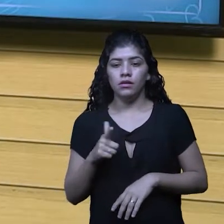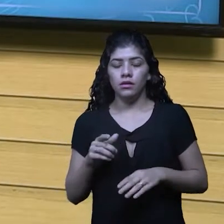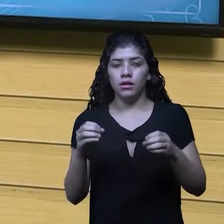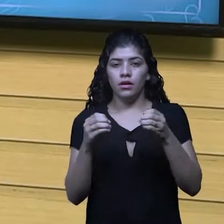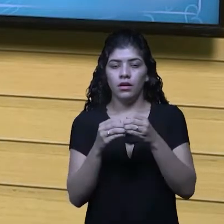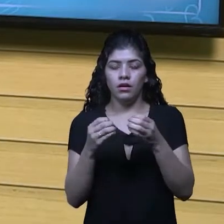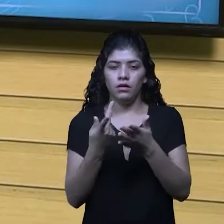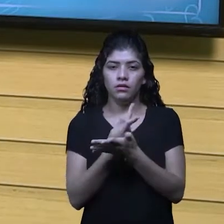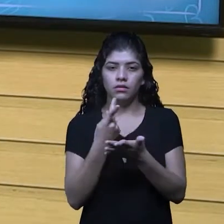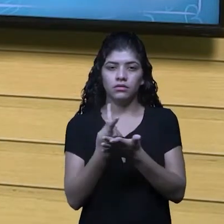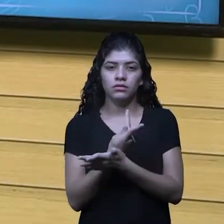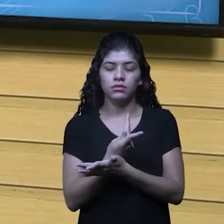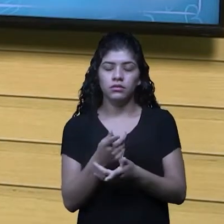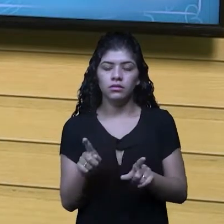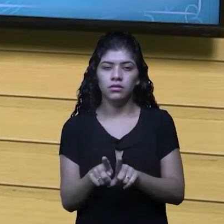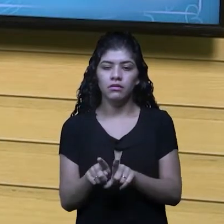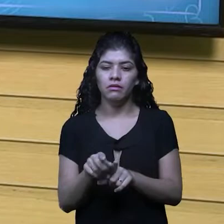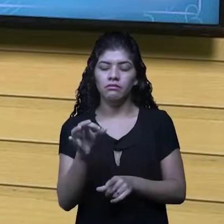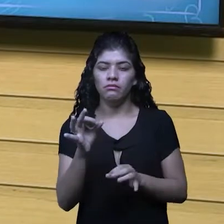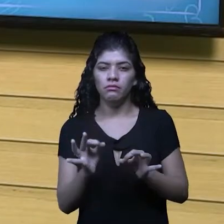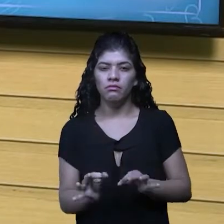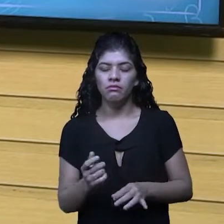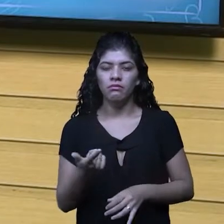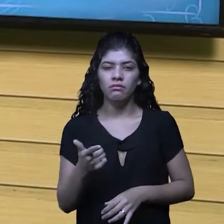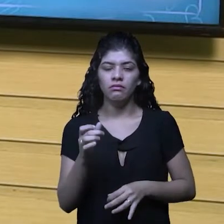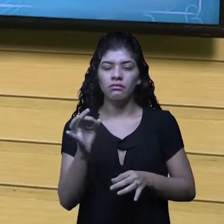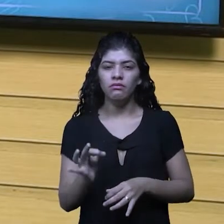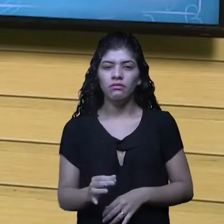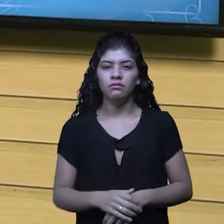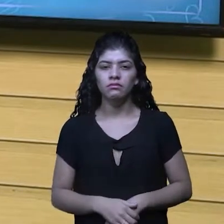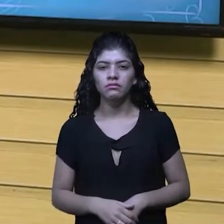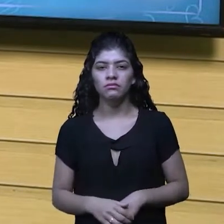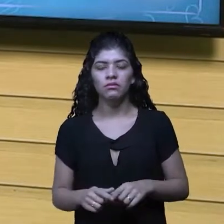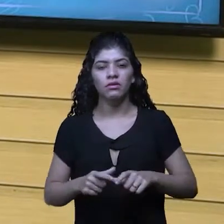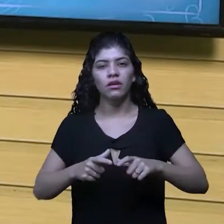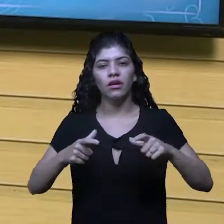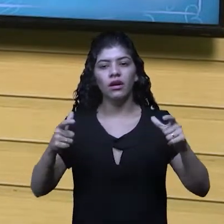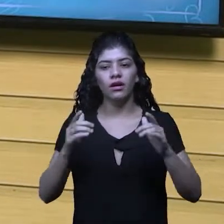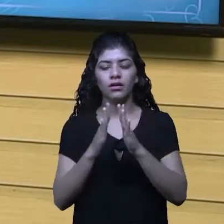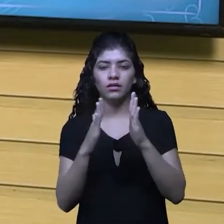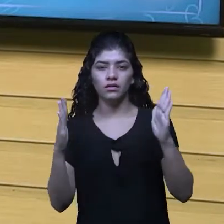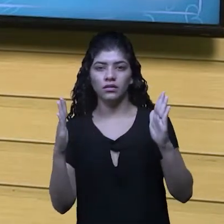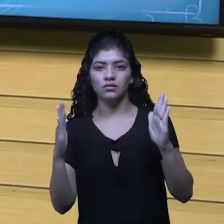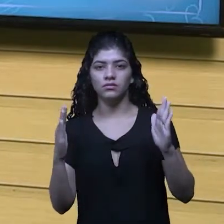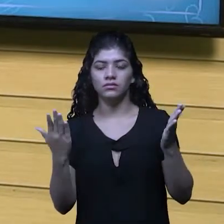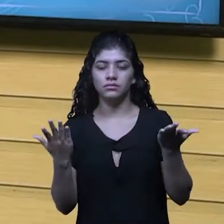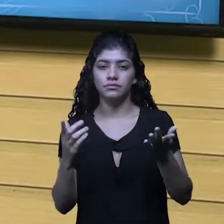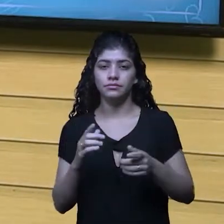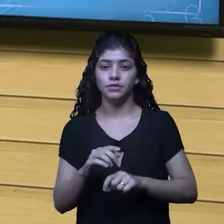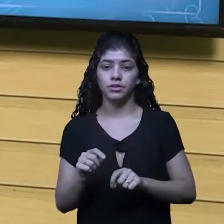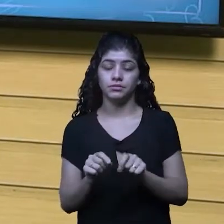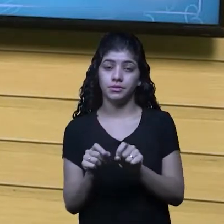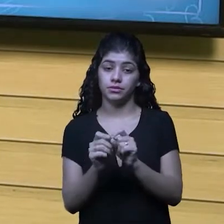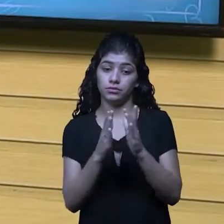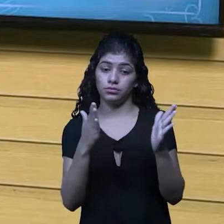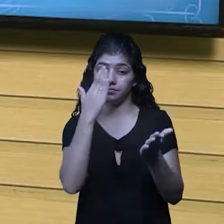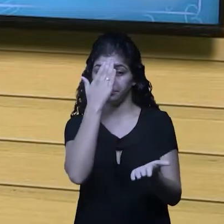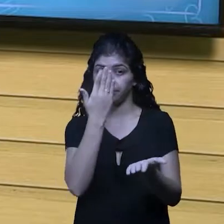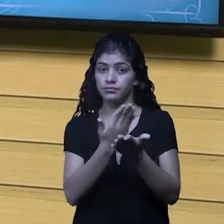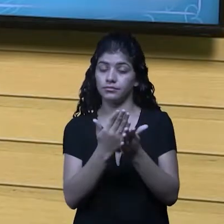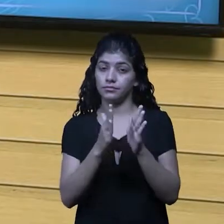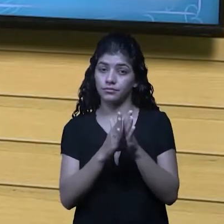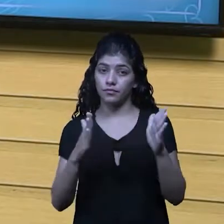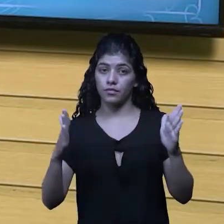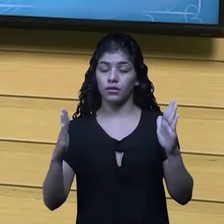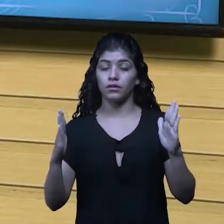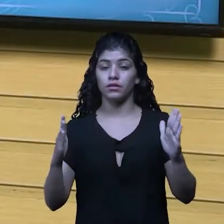tá? E menor será a incerteza. Mas como diz aqui, ó, quanto maior a incerteza, menor é a confiabilidade. Ou